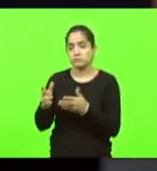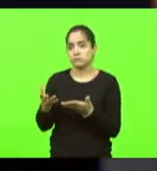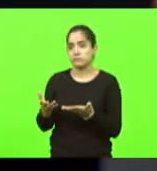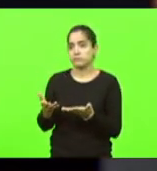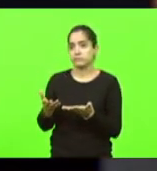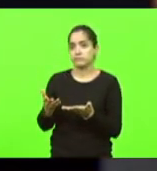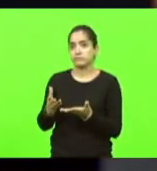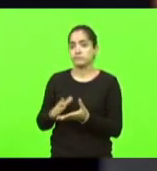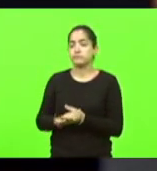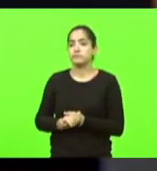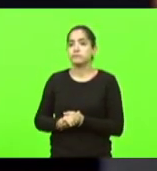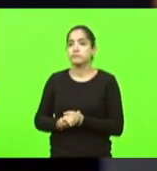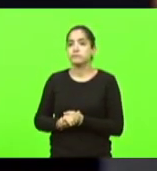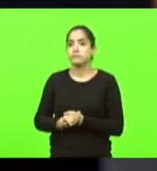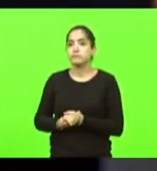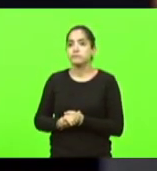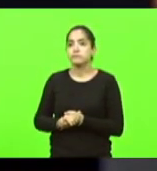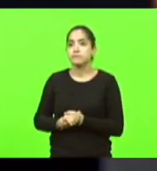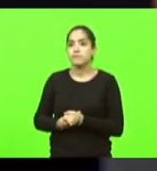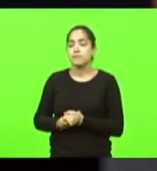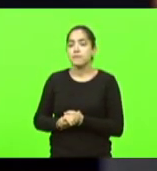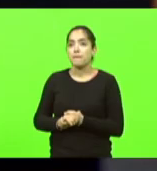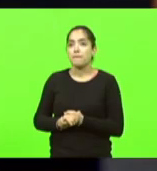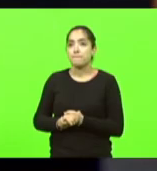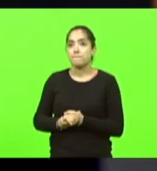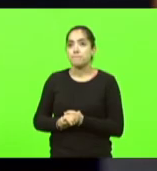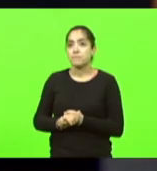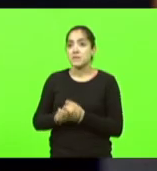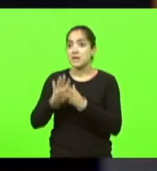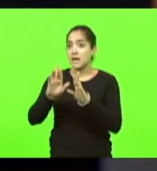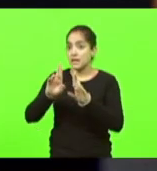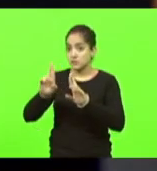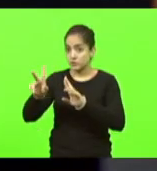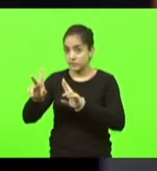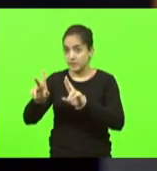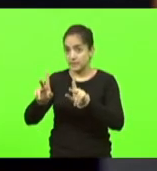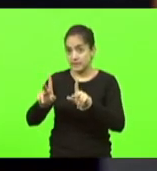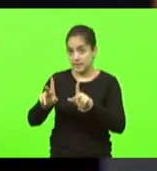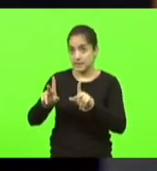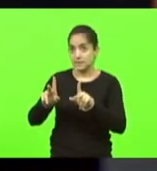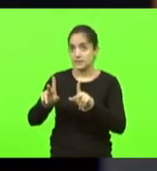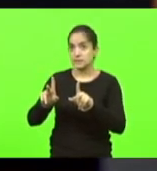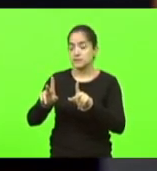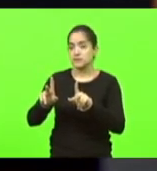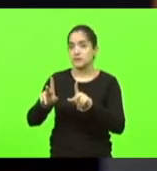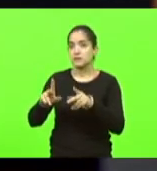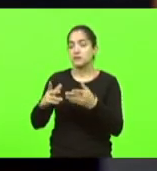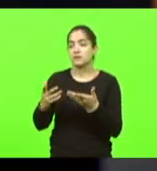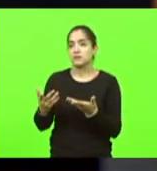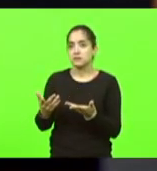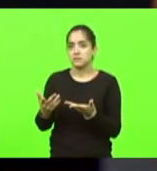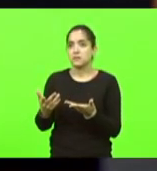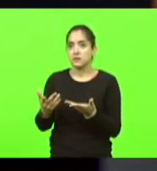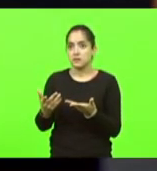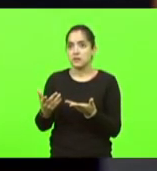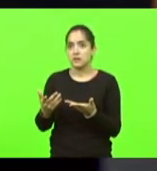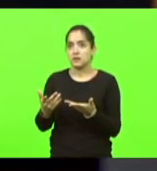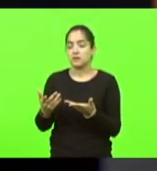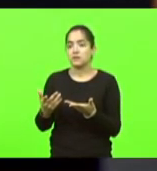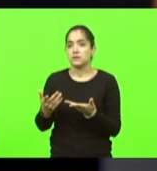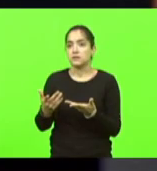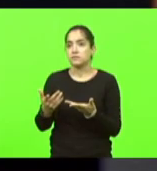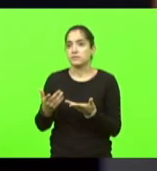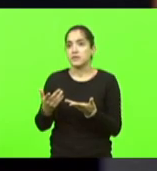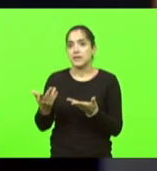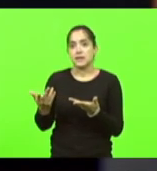tá então assim a diferença entre as polícias é onde é o é um desaforo